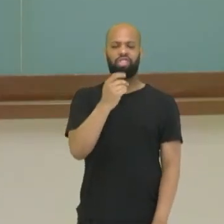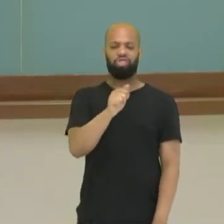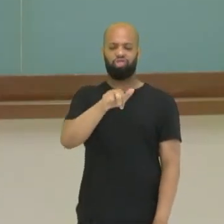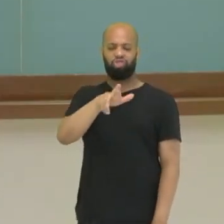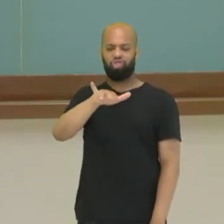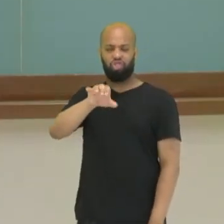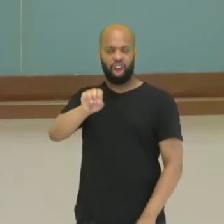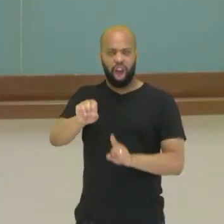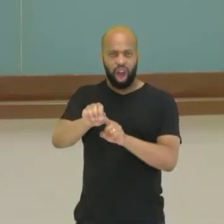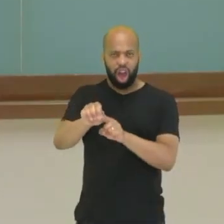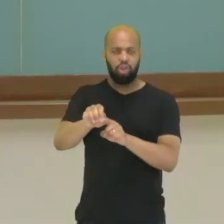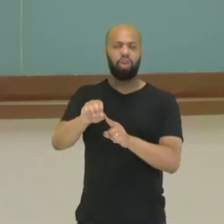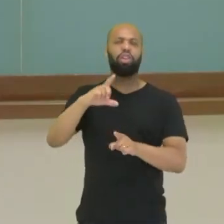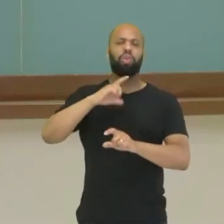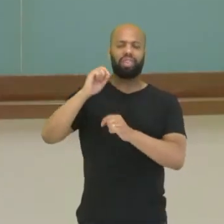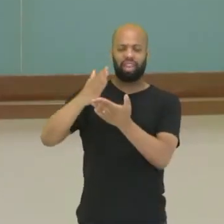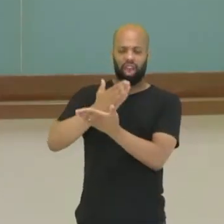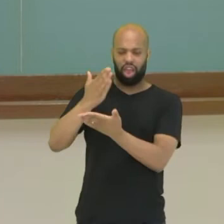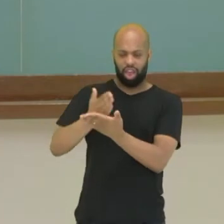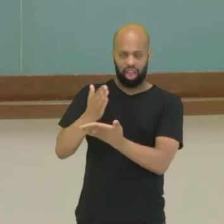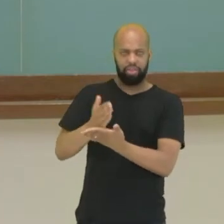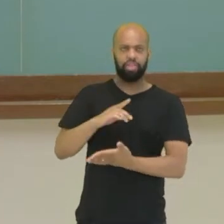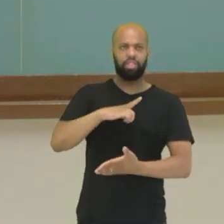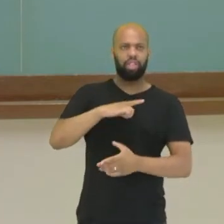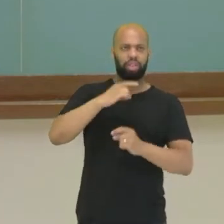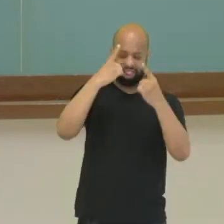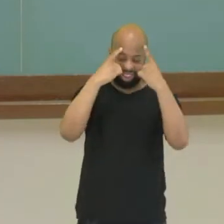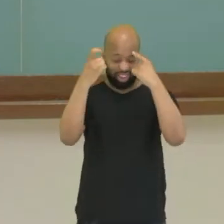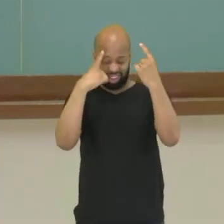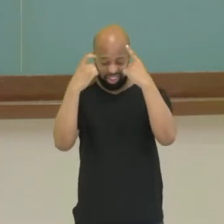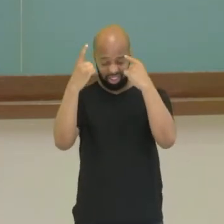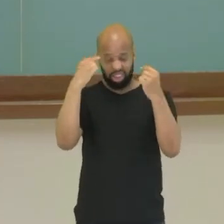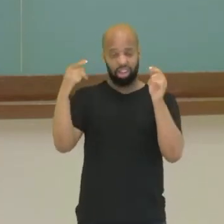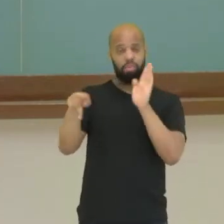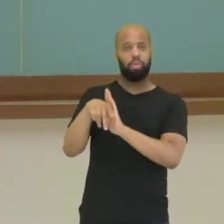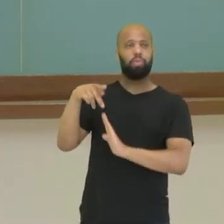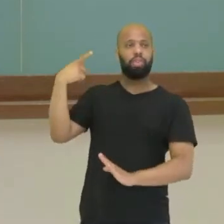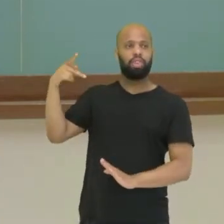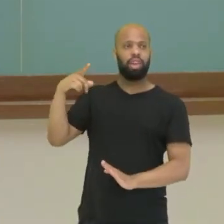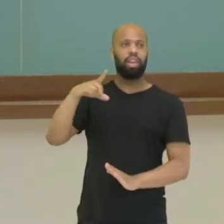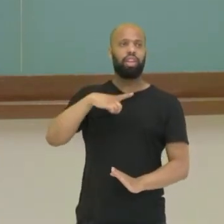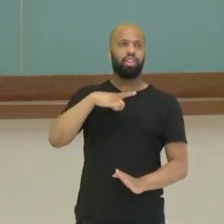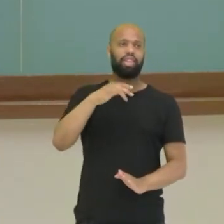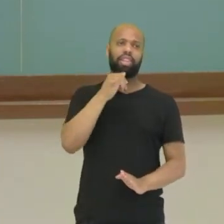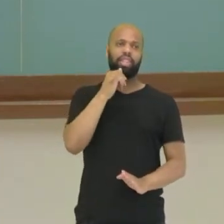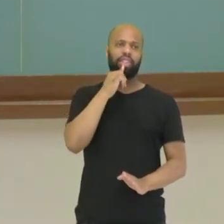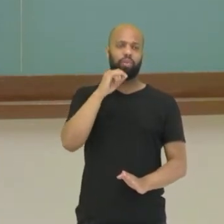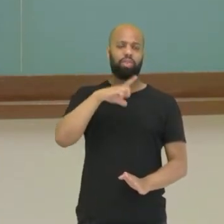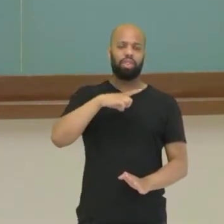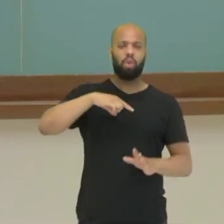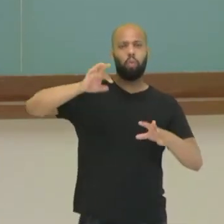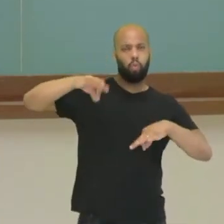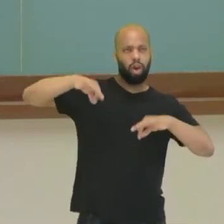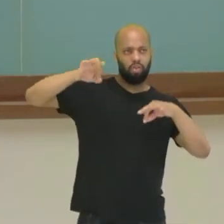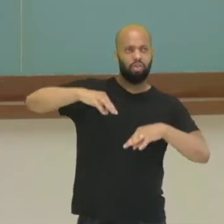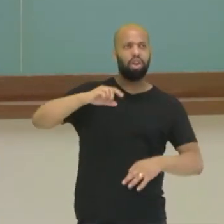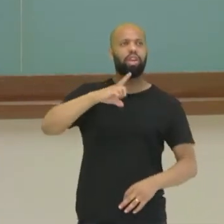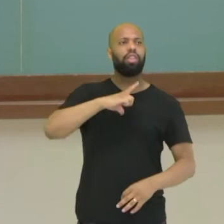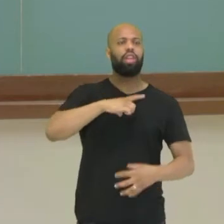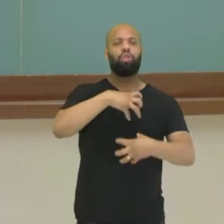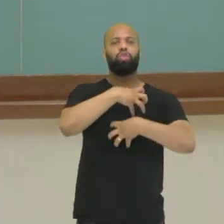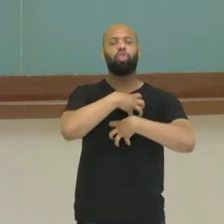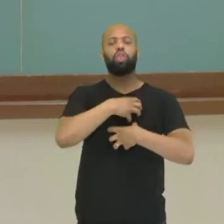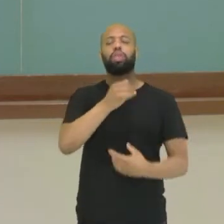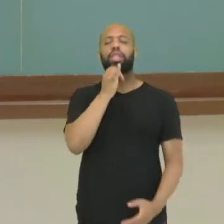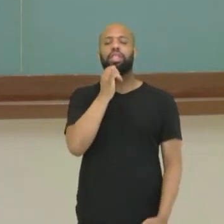os jogos, né, improvisação para teatro. Então, assim, você pega naquele fichário uma página e você tem um